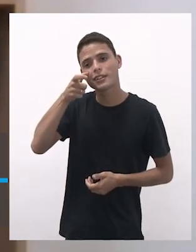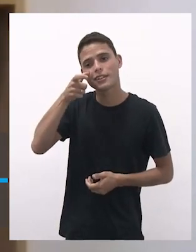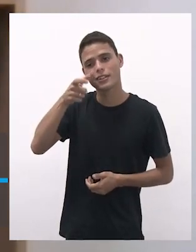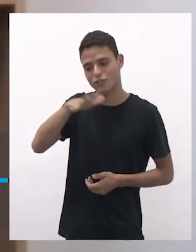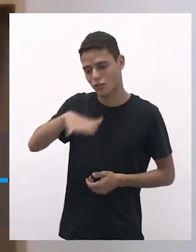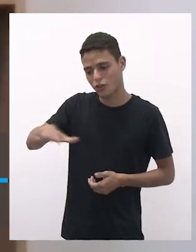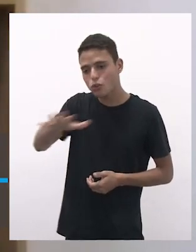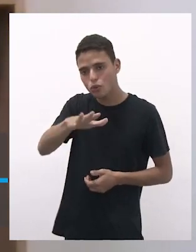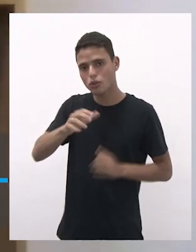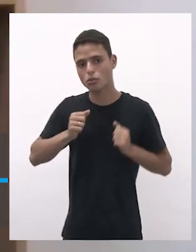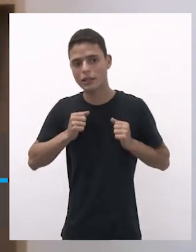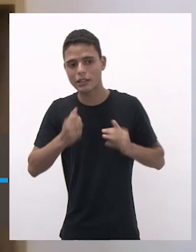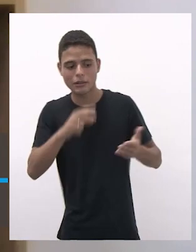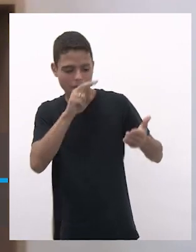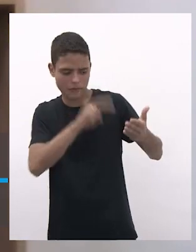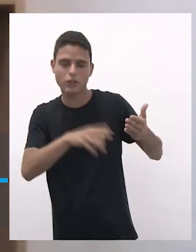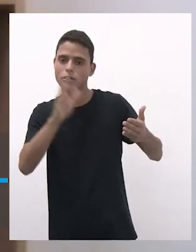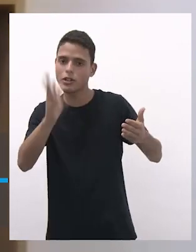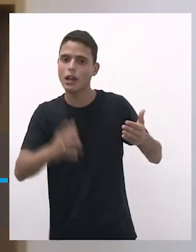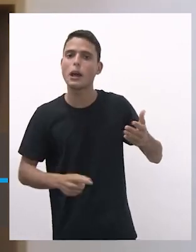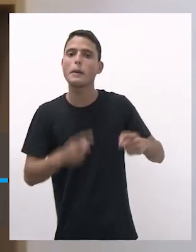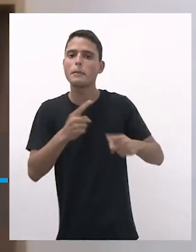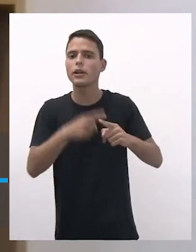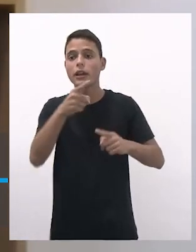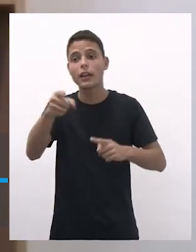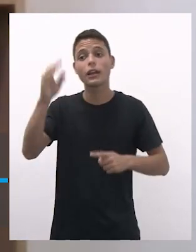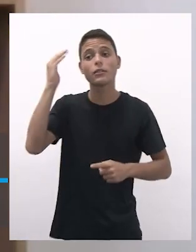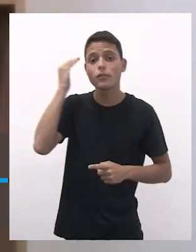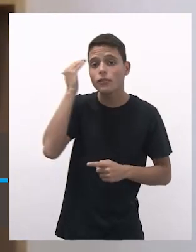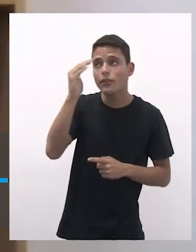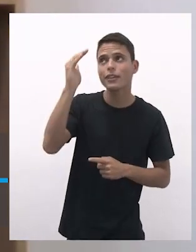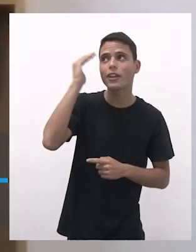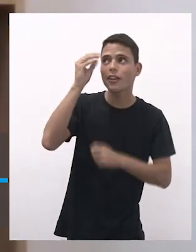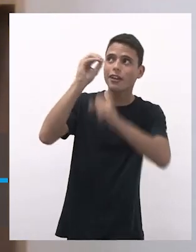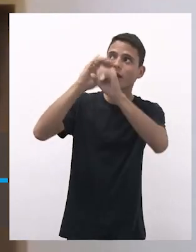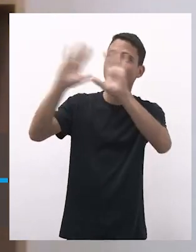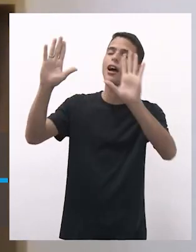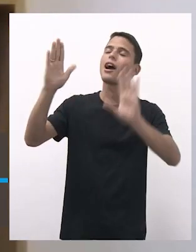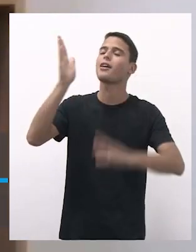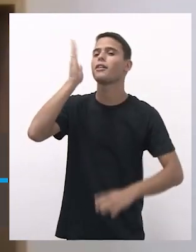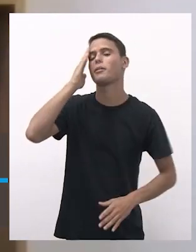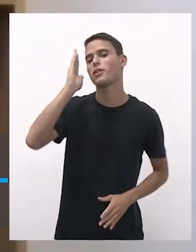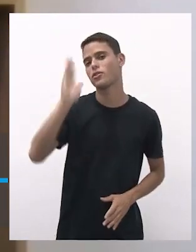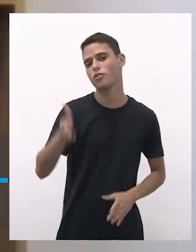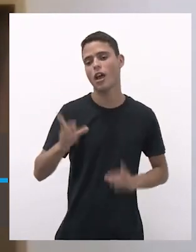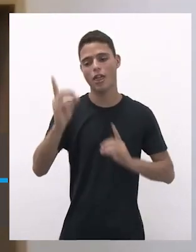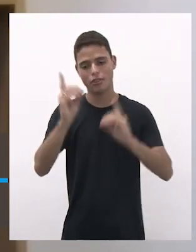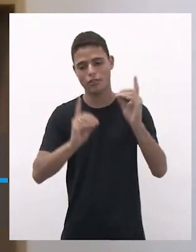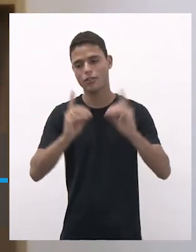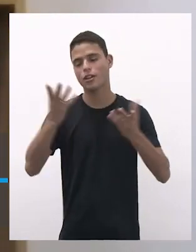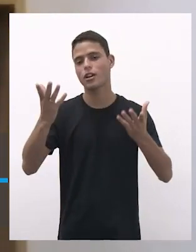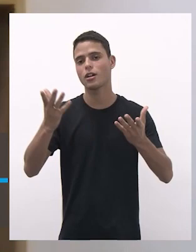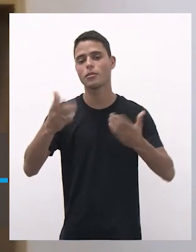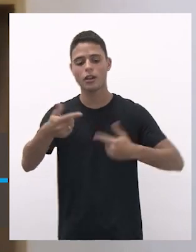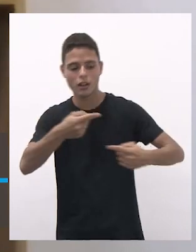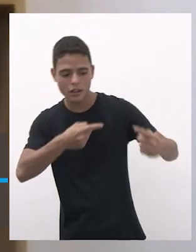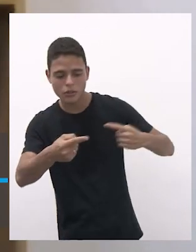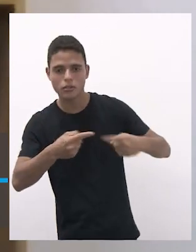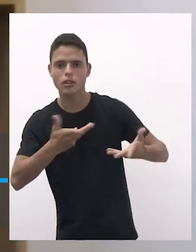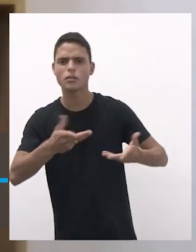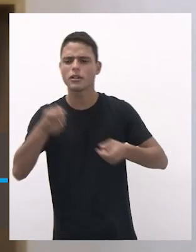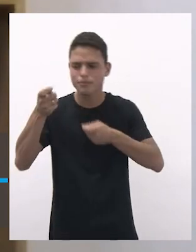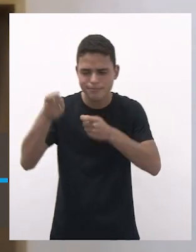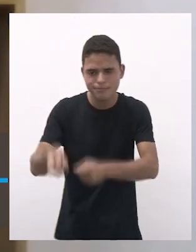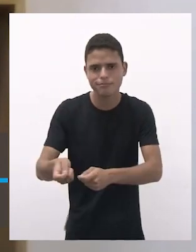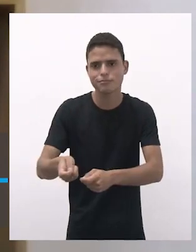o participante tenha lido, porque ele vai entender melhor a dinâmica, a discussão. Mas por que não há